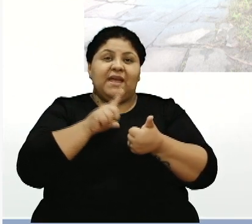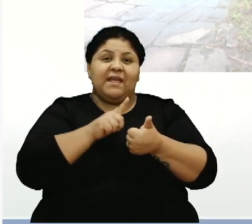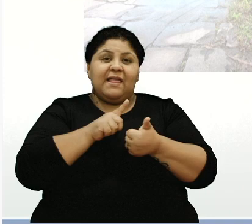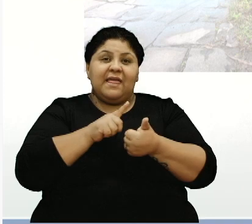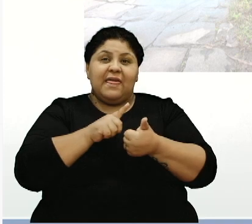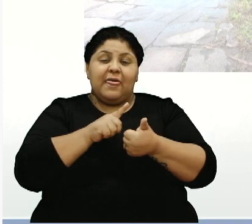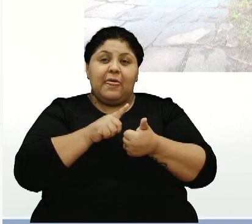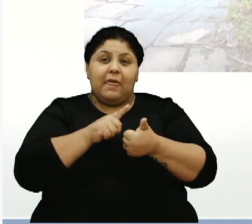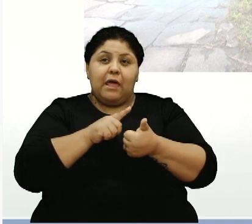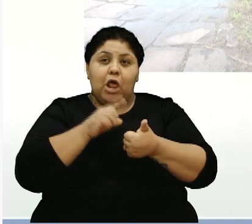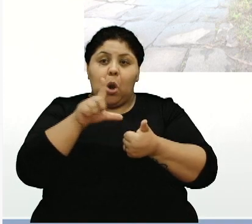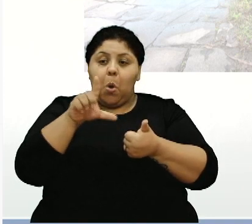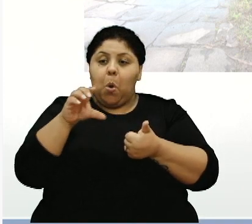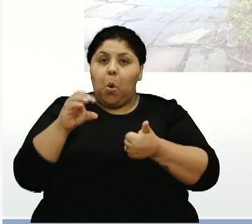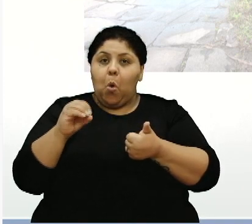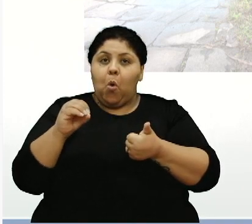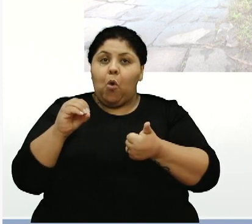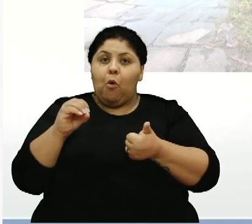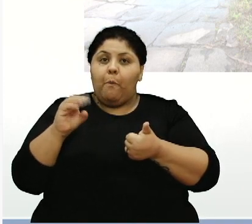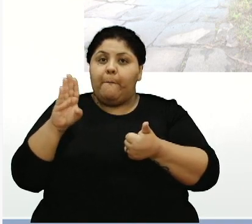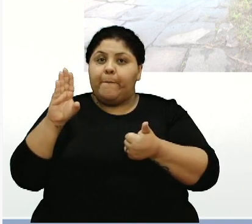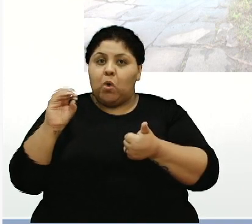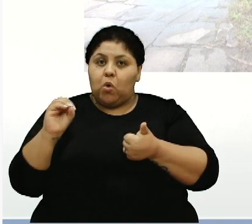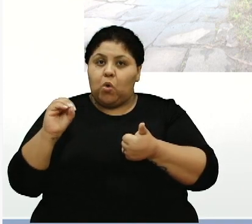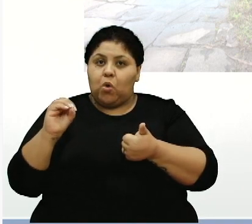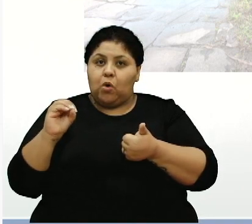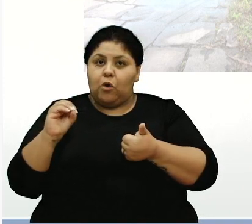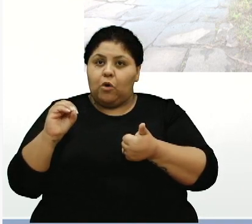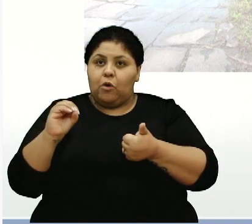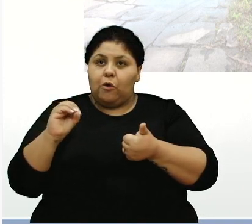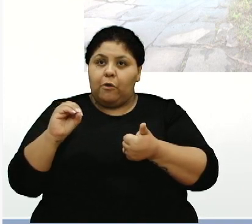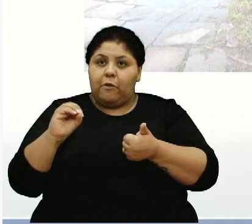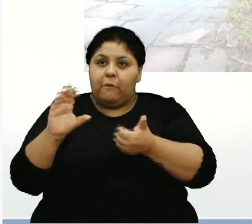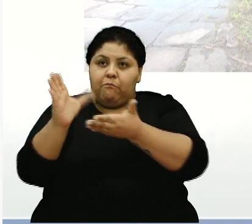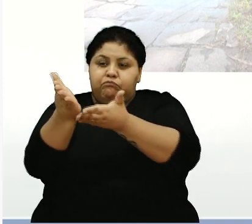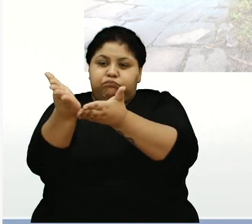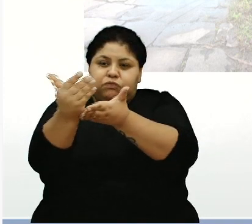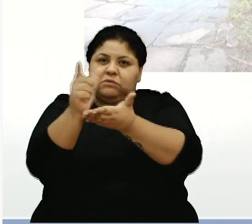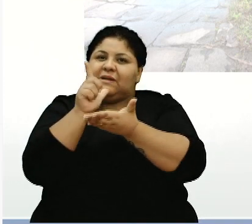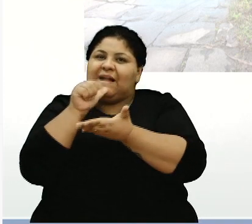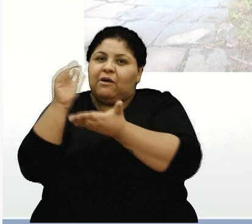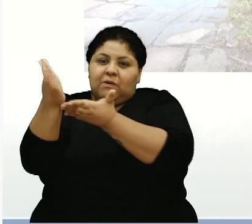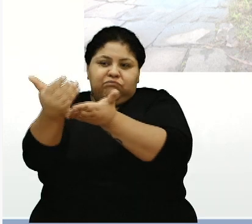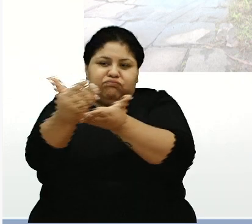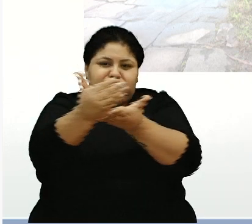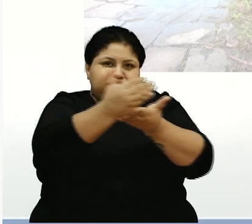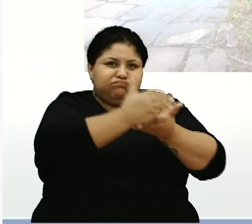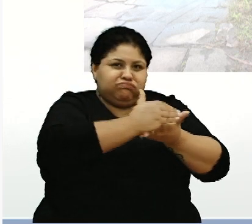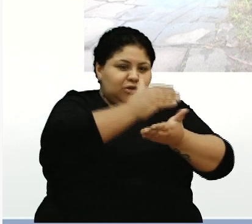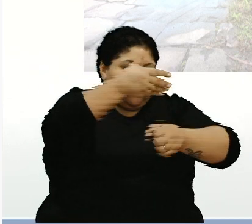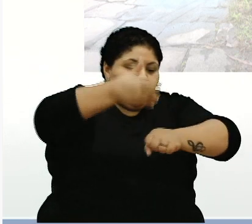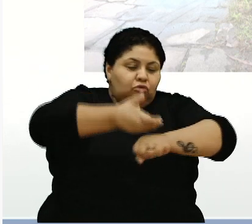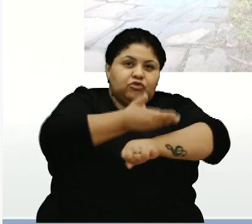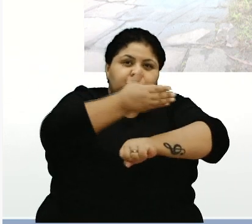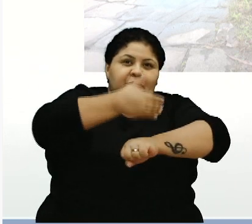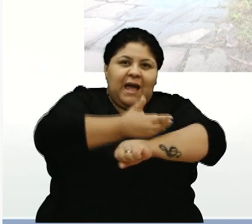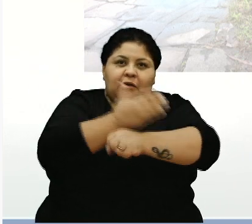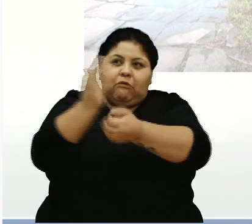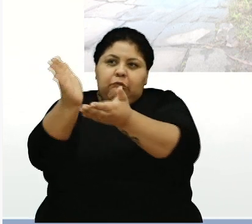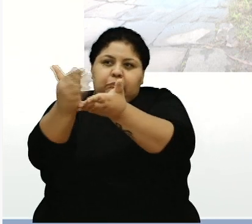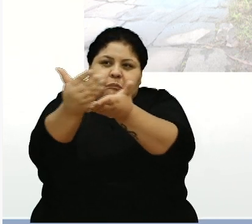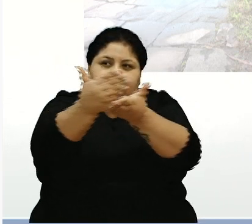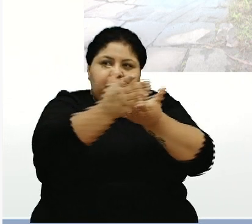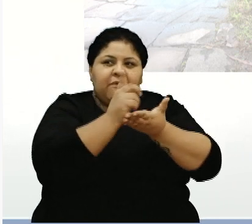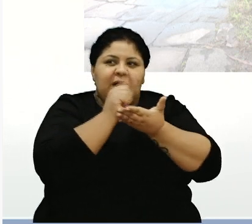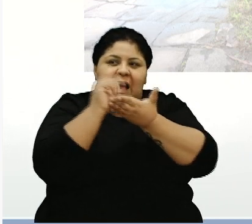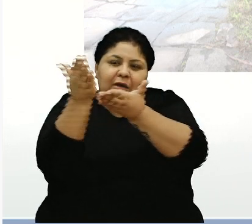chove, vem os alagamentos. Eu não pude receber a tempo os vídeos da rua alagada, mas é apenas